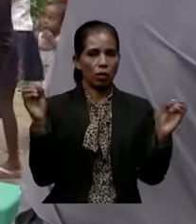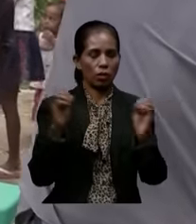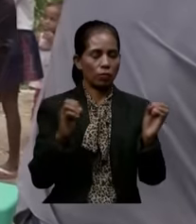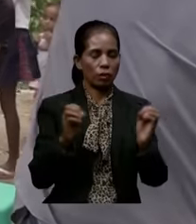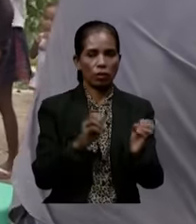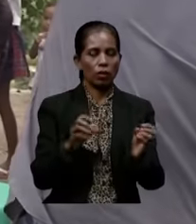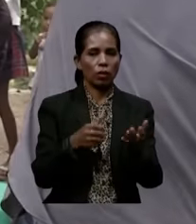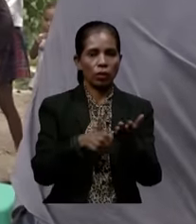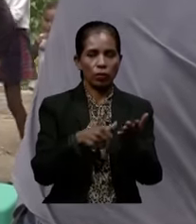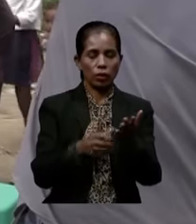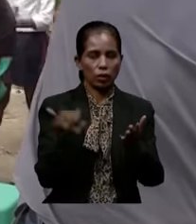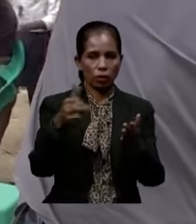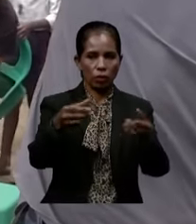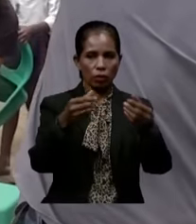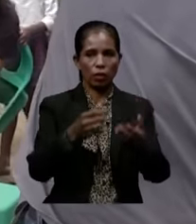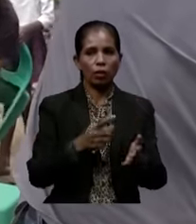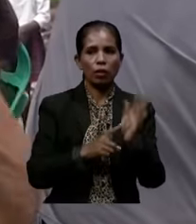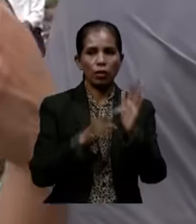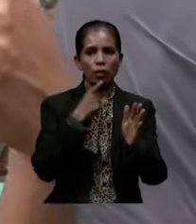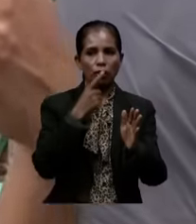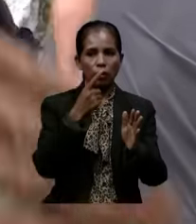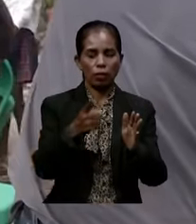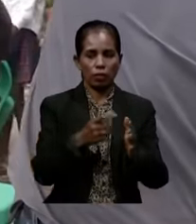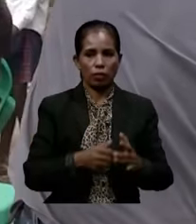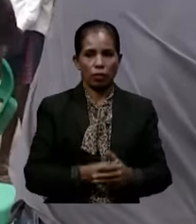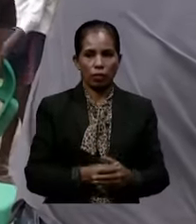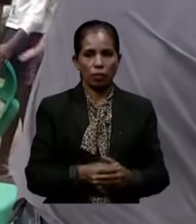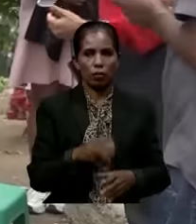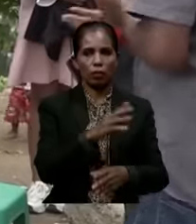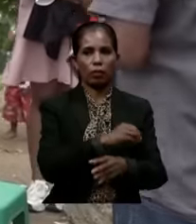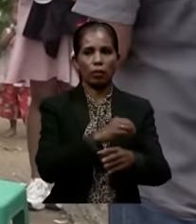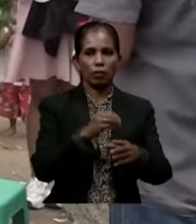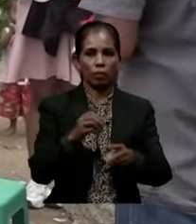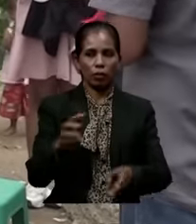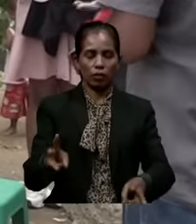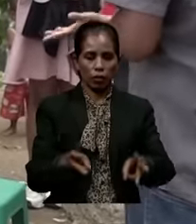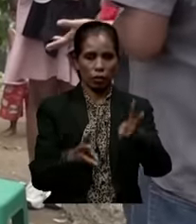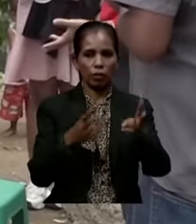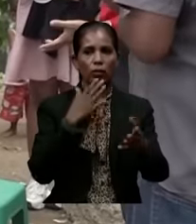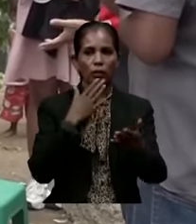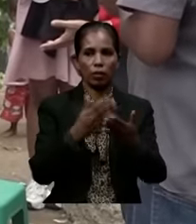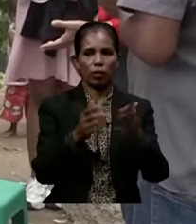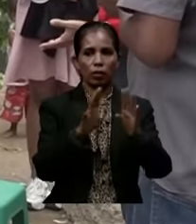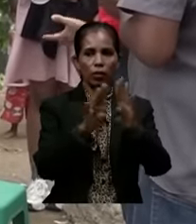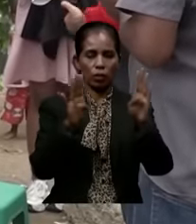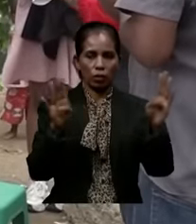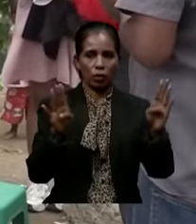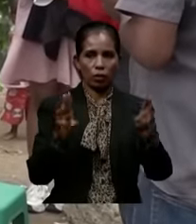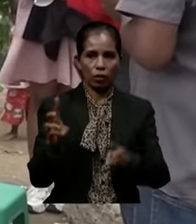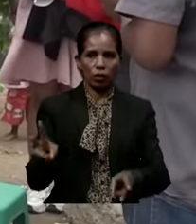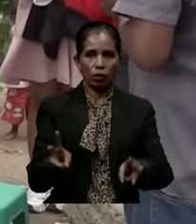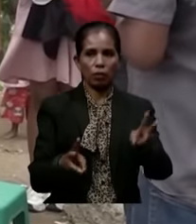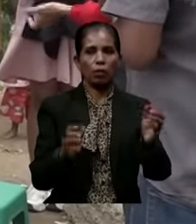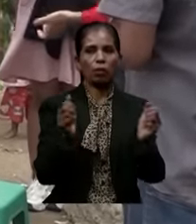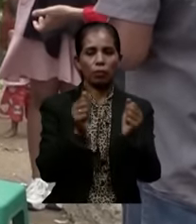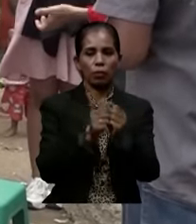tenido. Si la fue ve a tiene a tete me de ve va game estar en el. Ve diam de lo que ve estar en el mismo meter.